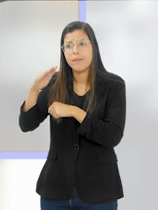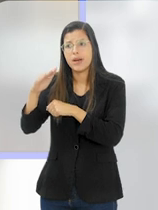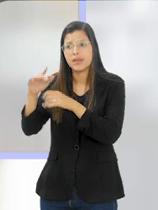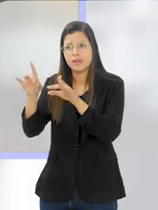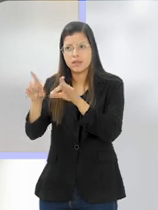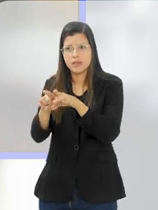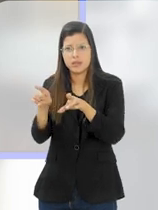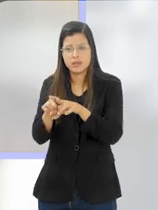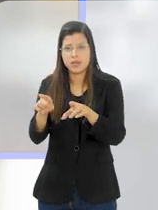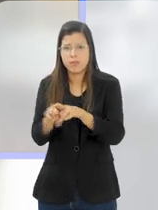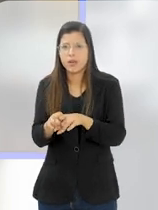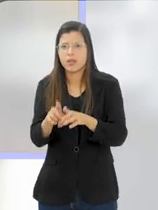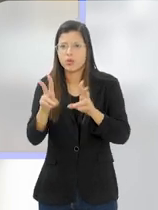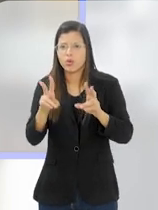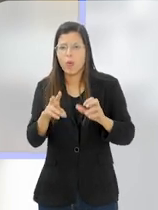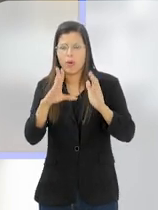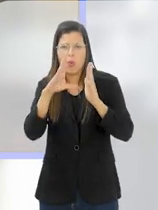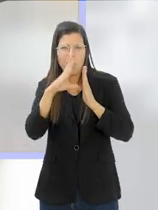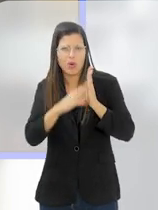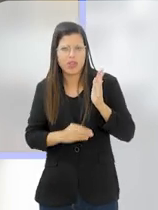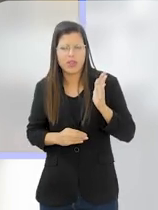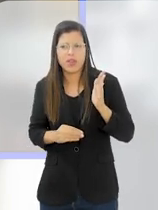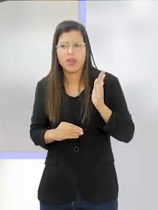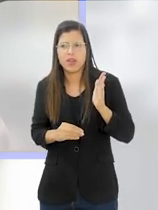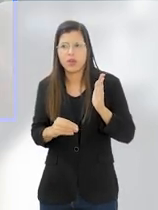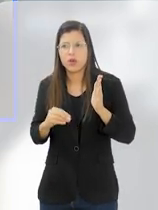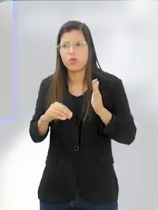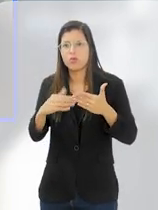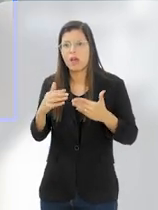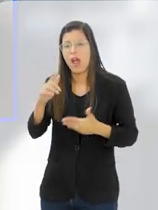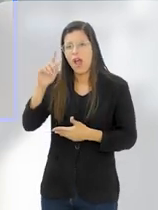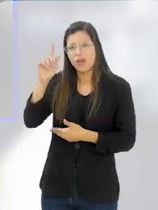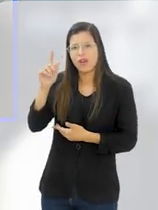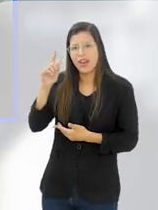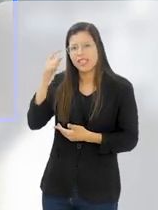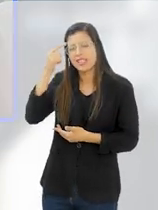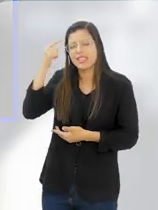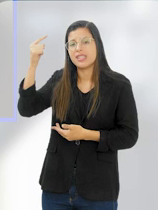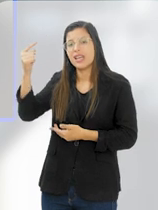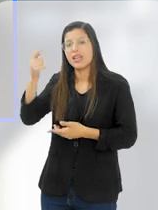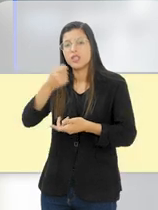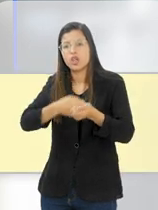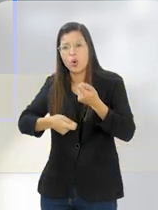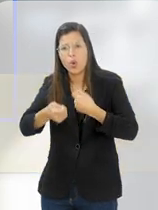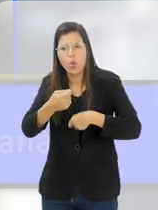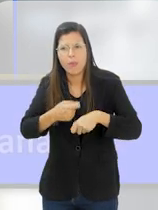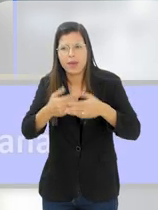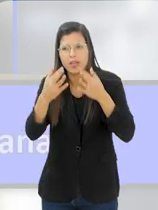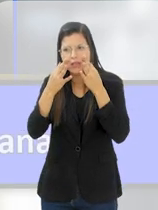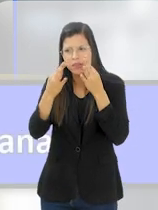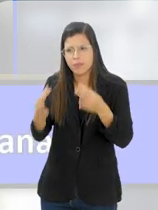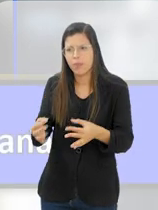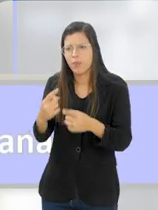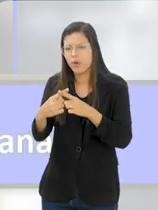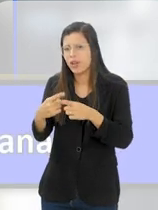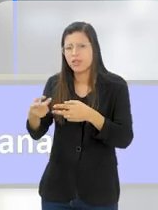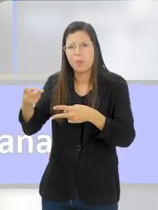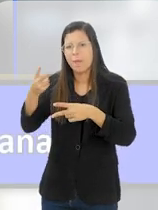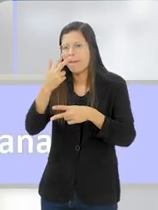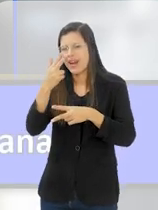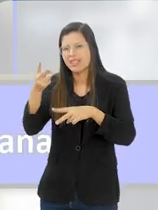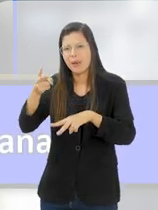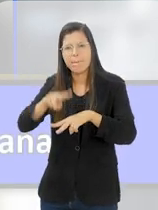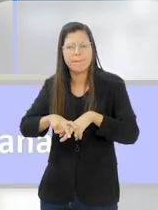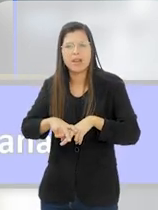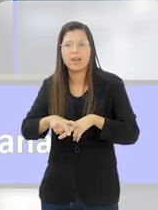inclusive sobre essa coisa do modelo, né? Sobre o que é essa lógica da economia de atenção, por que que a gente está preso naquele fim de infinito, para